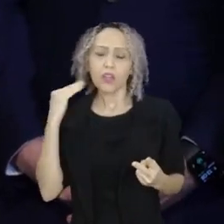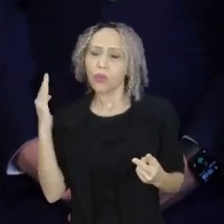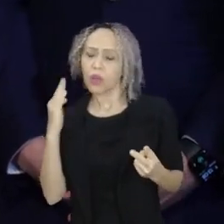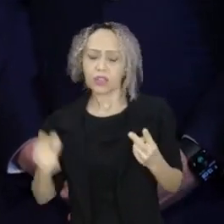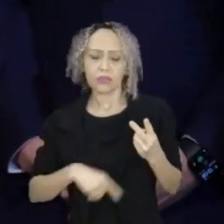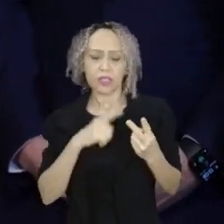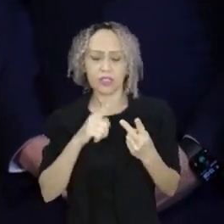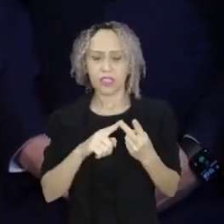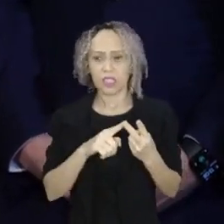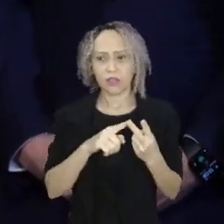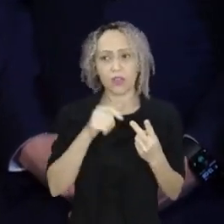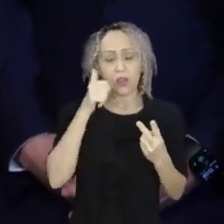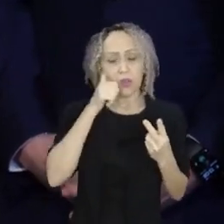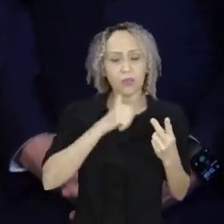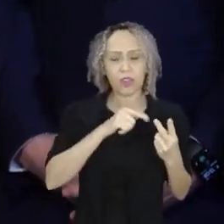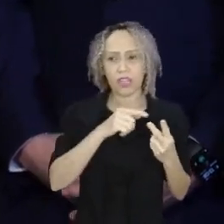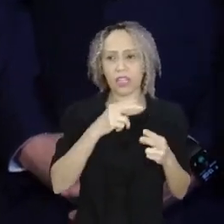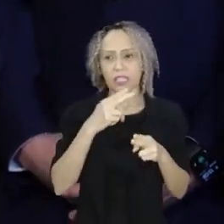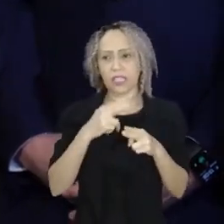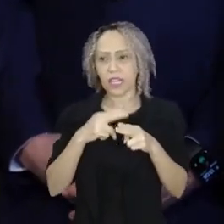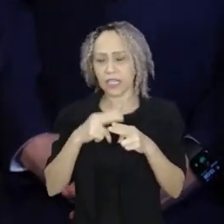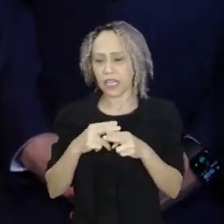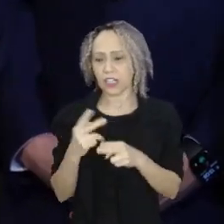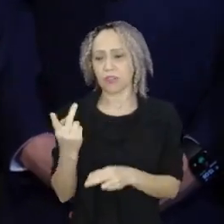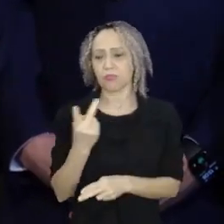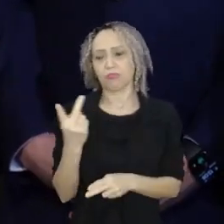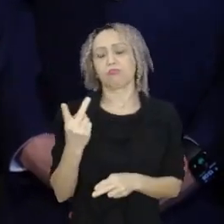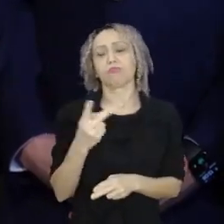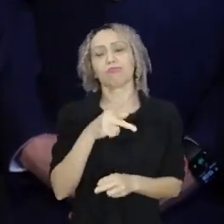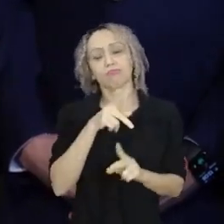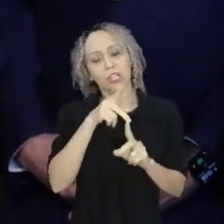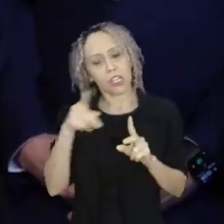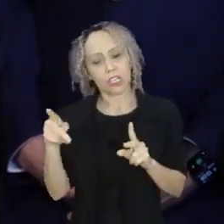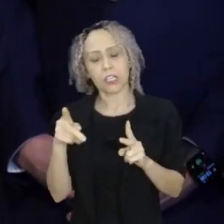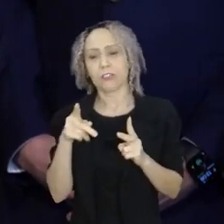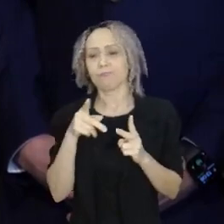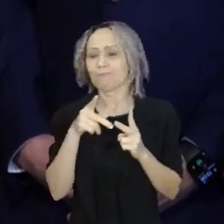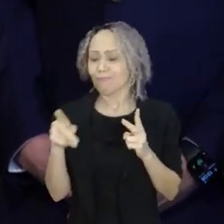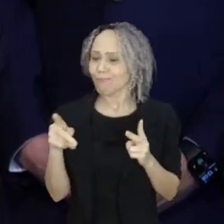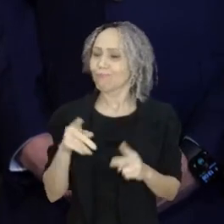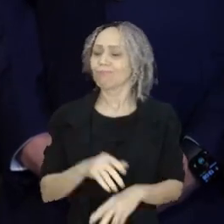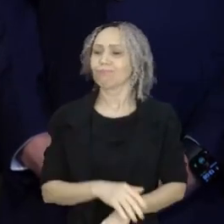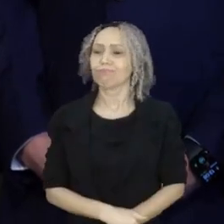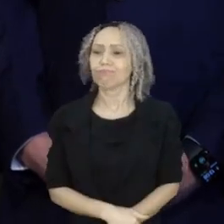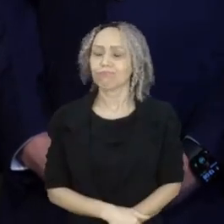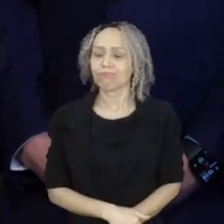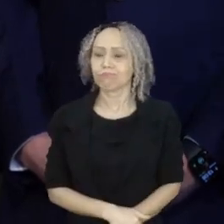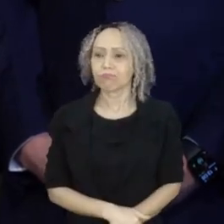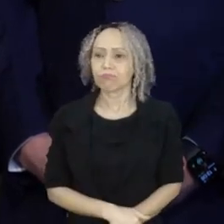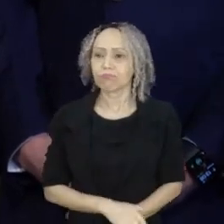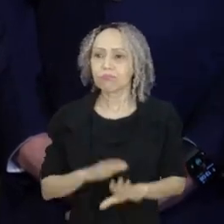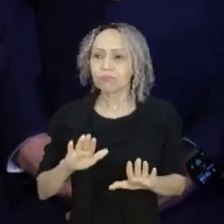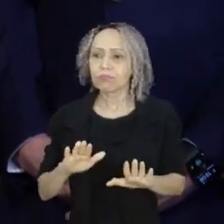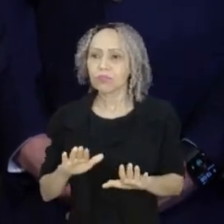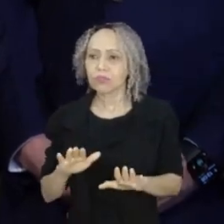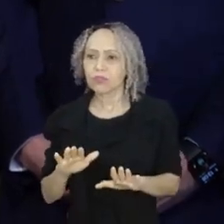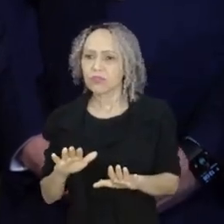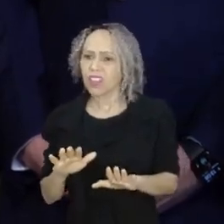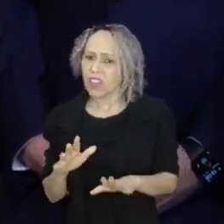trabalho, sabe, quando a gente monta um ministério, é que nem um técnico da seleção. Certamente nem todo mundo